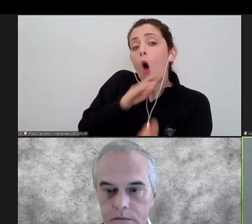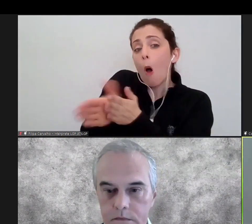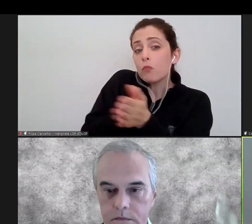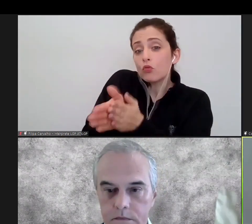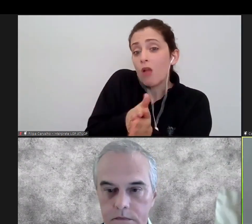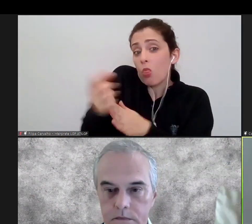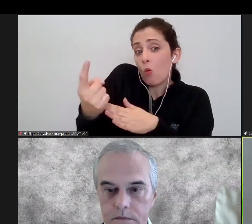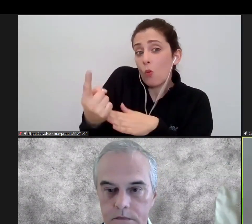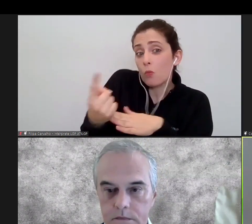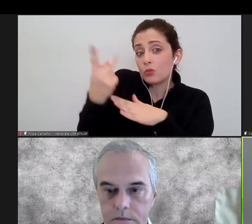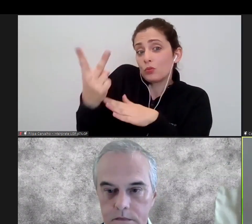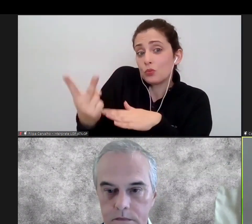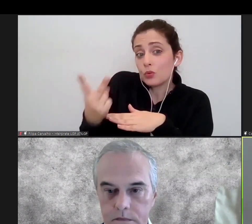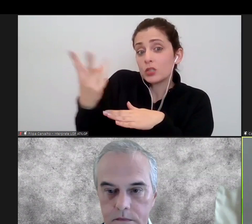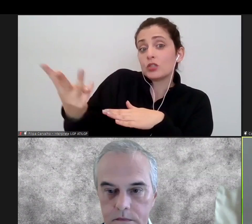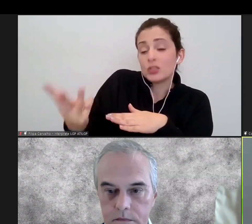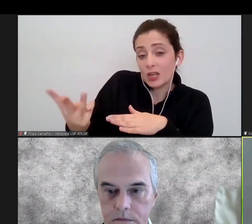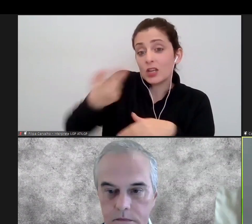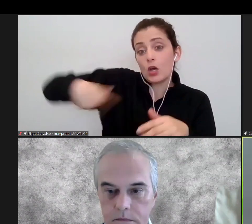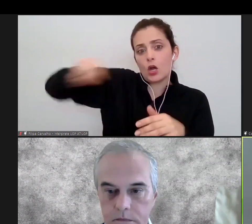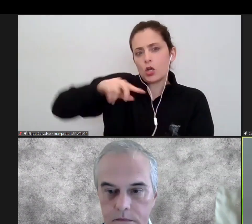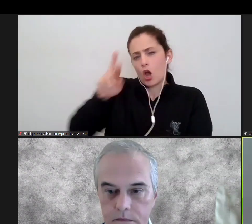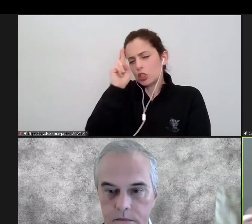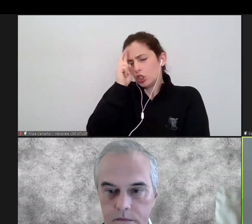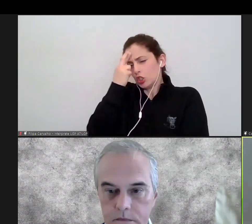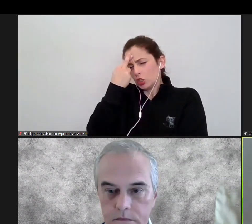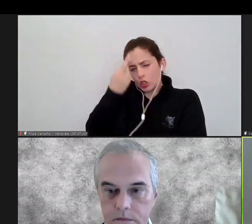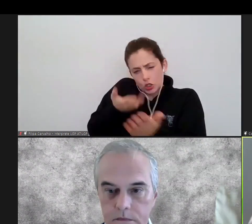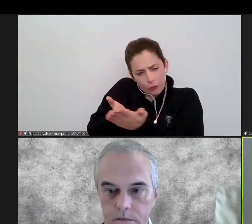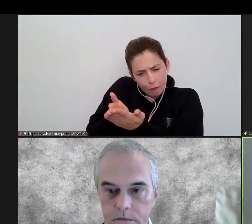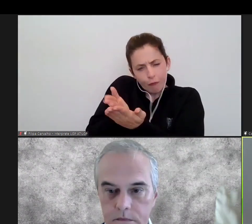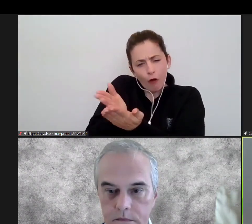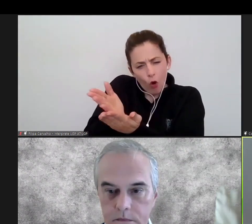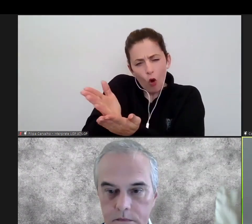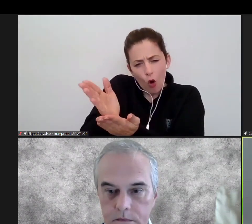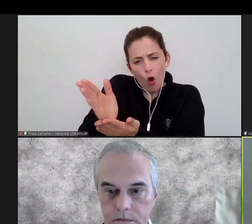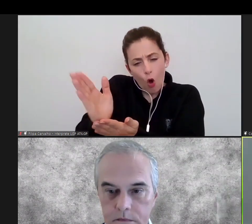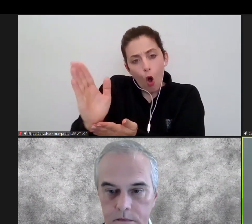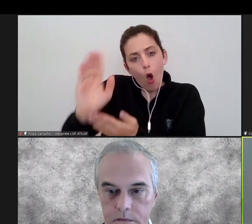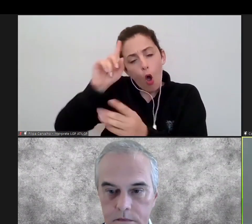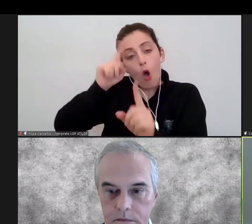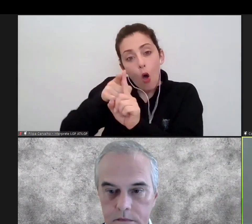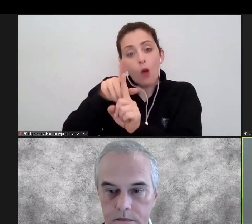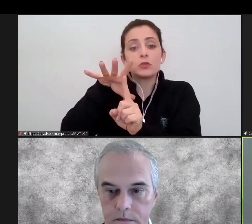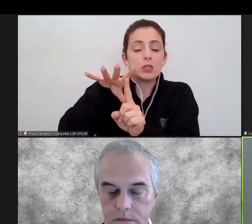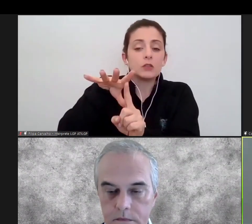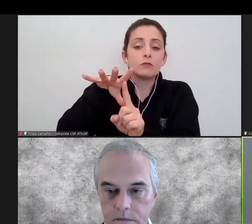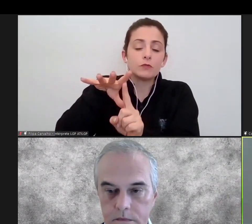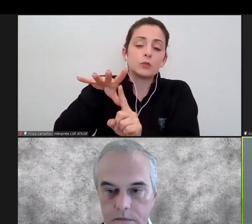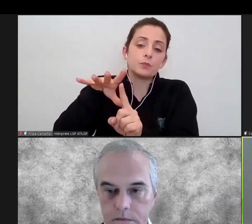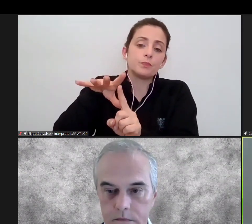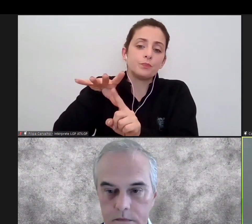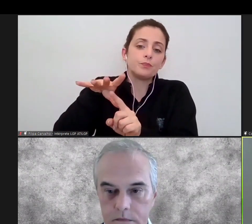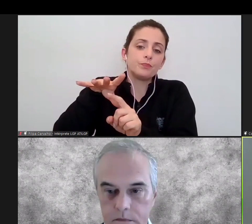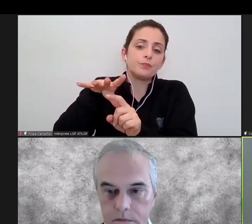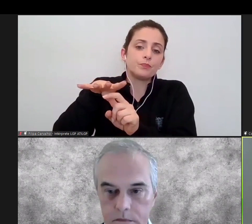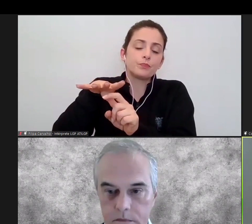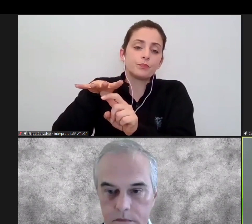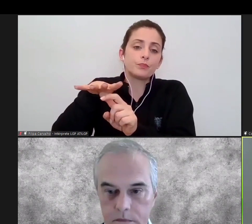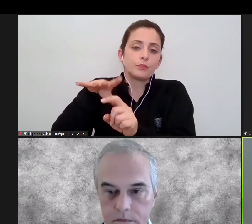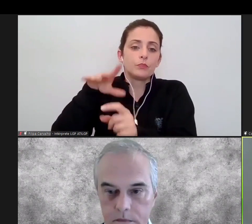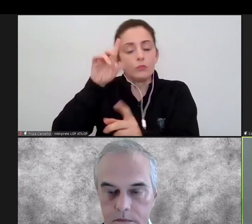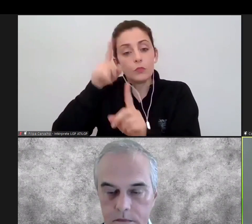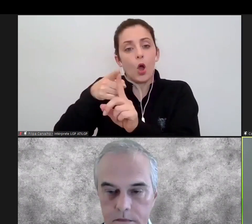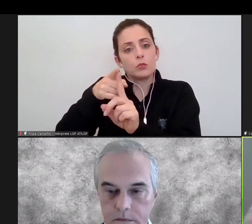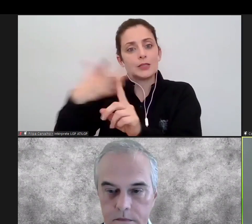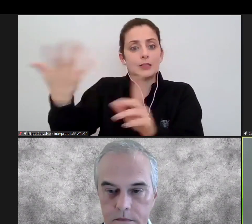contínuo de fazer um trabalho aqui à escala e também de recolher os bons